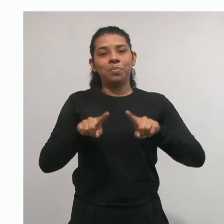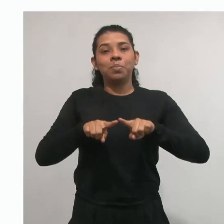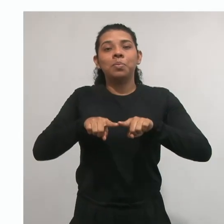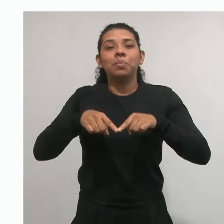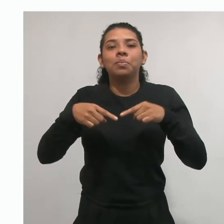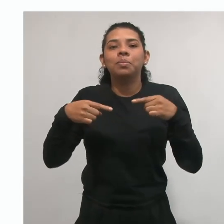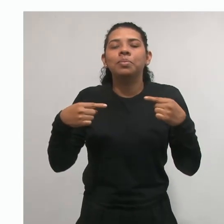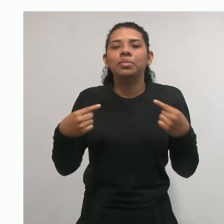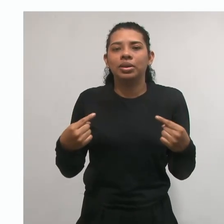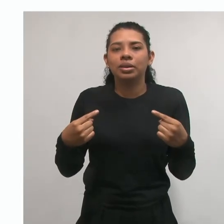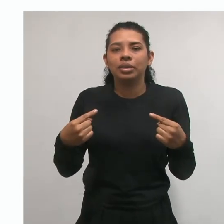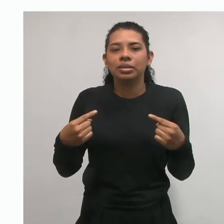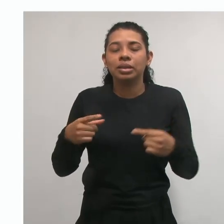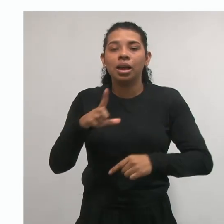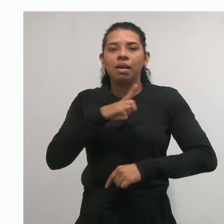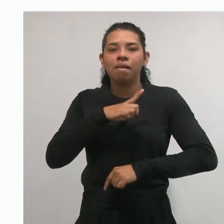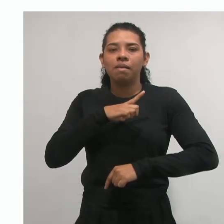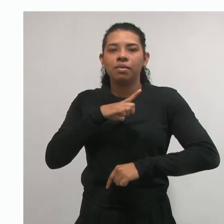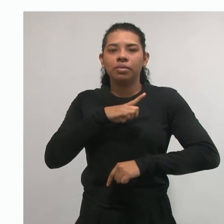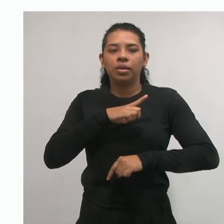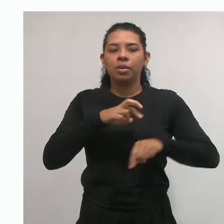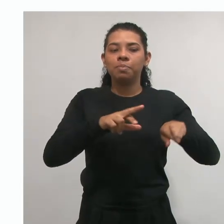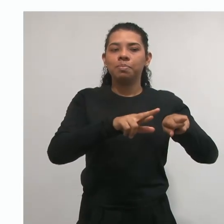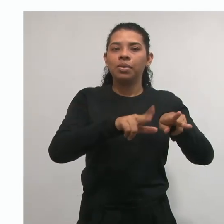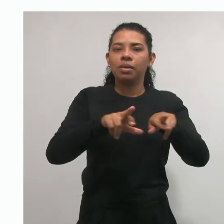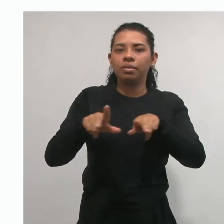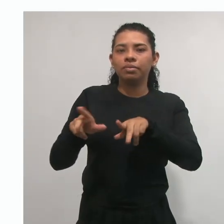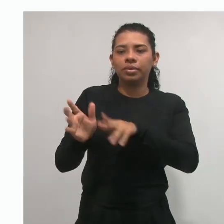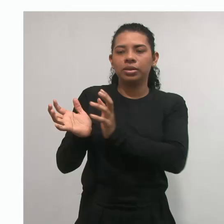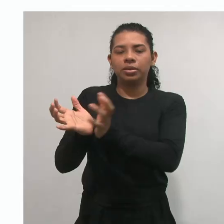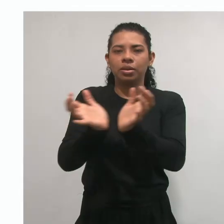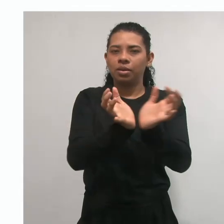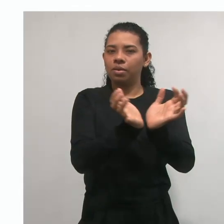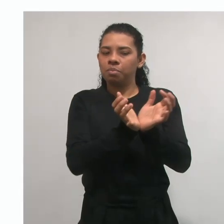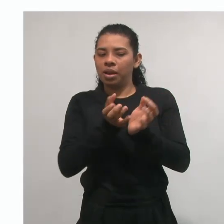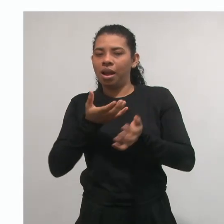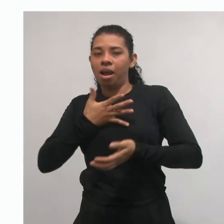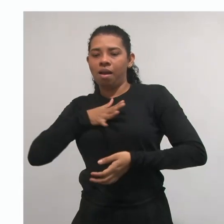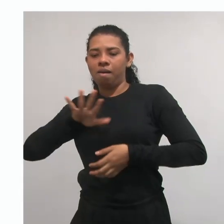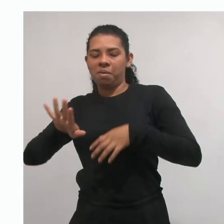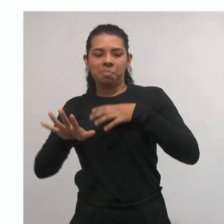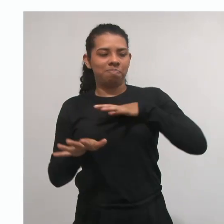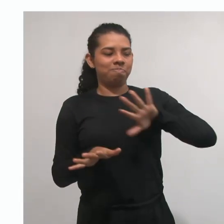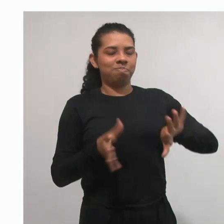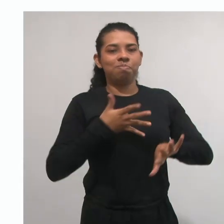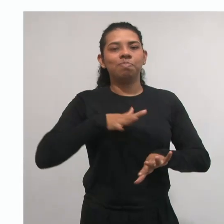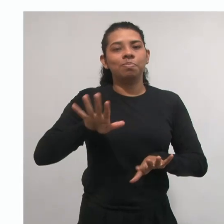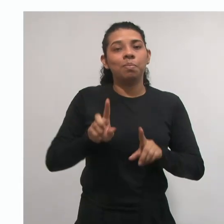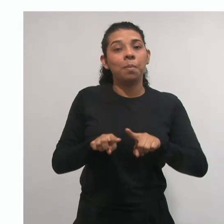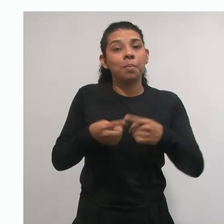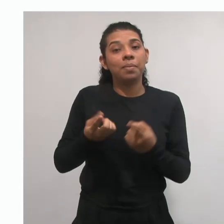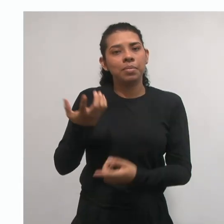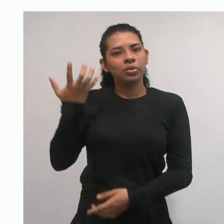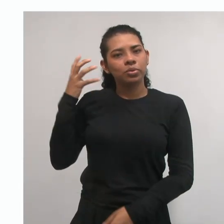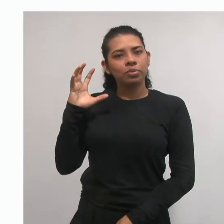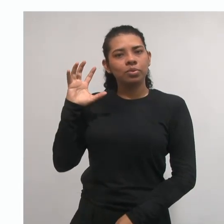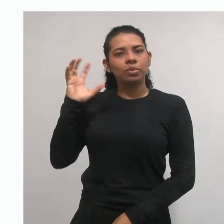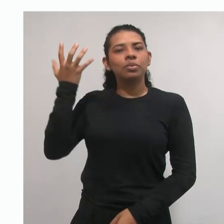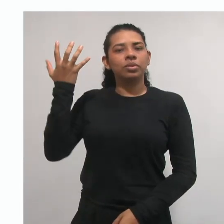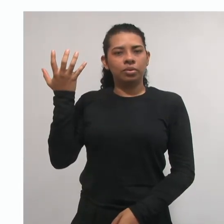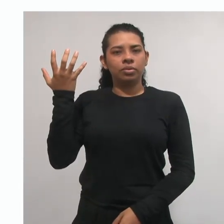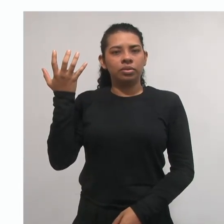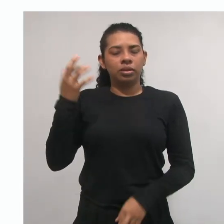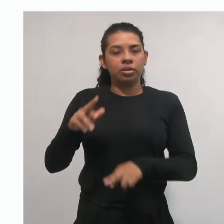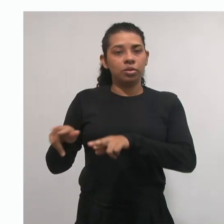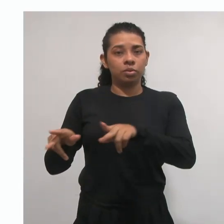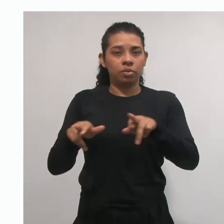para justificar as disparidades entre as pessoas e agrupamentos. Quando acontece isso, né, da gente